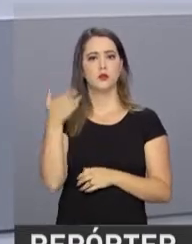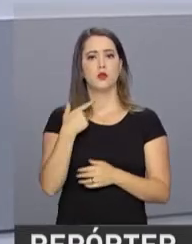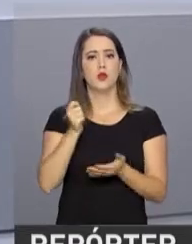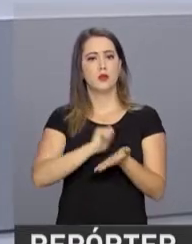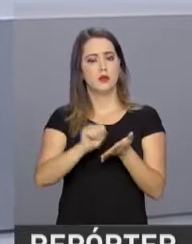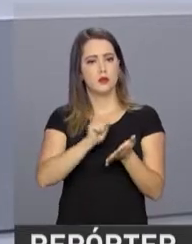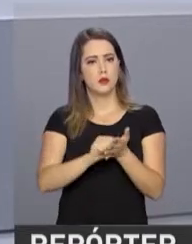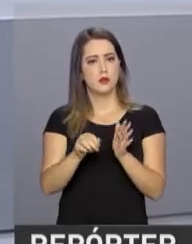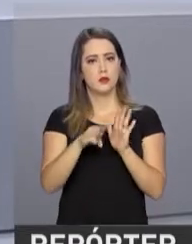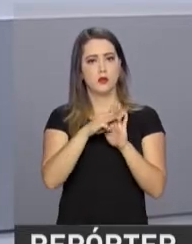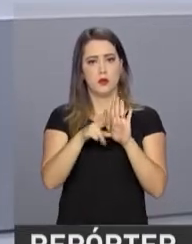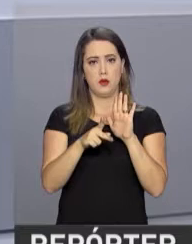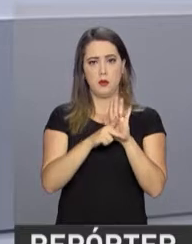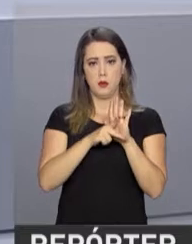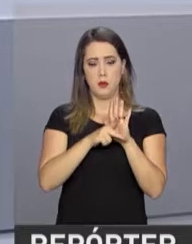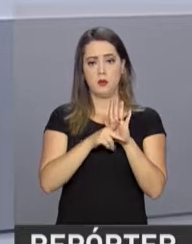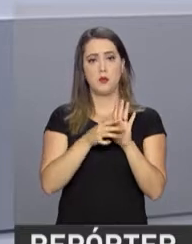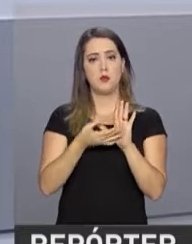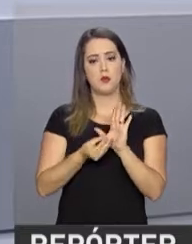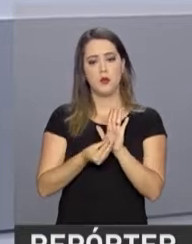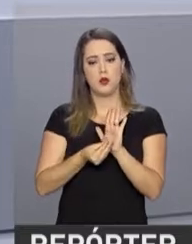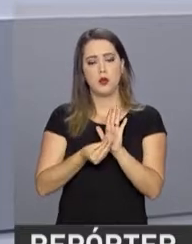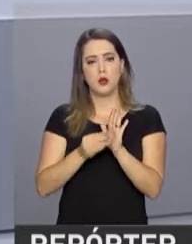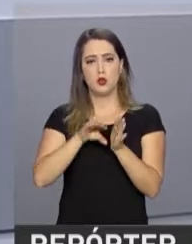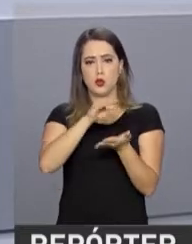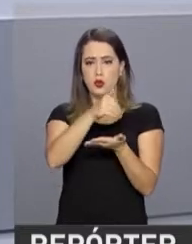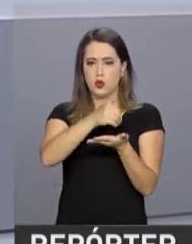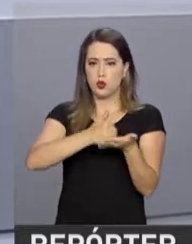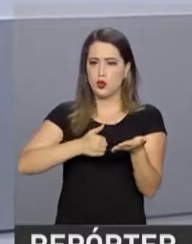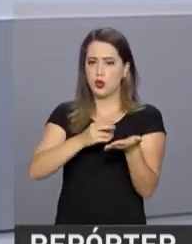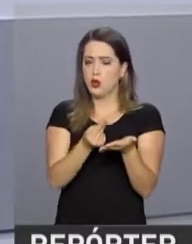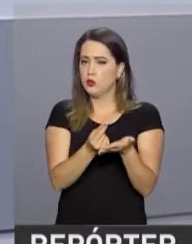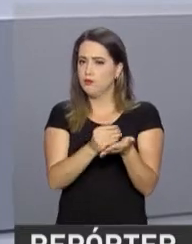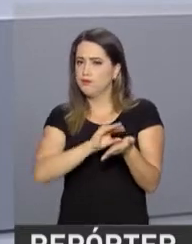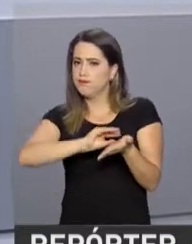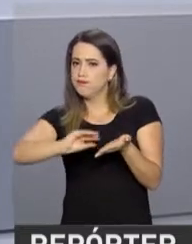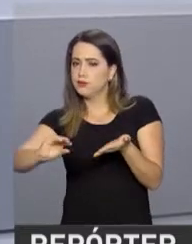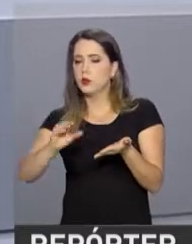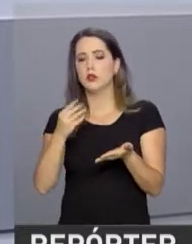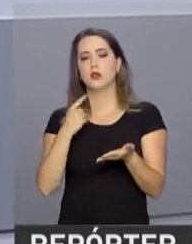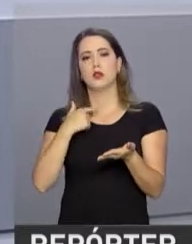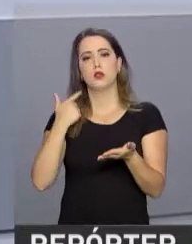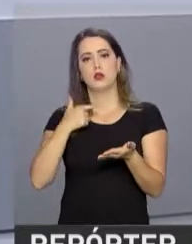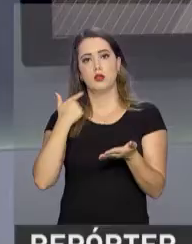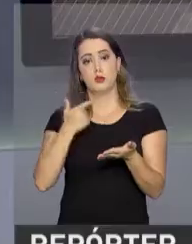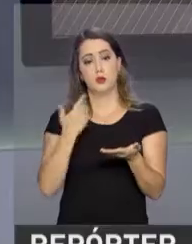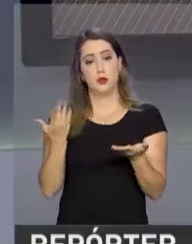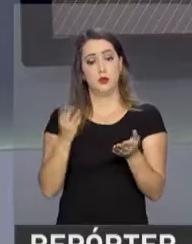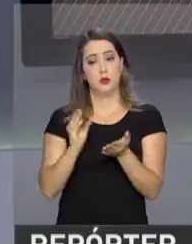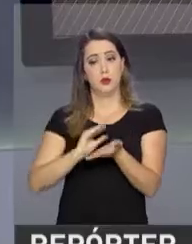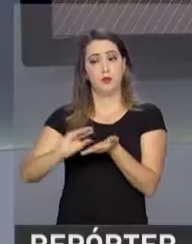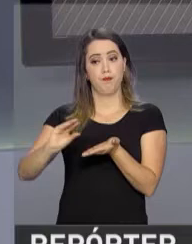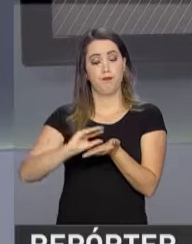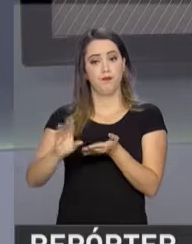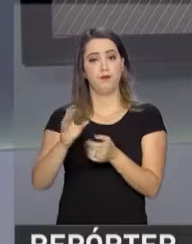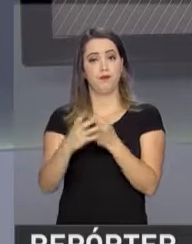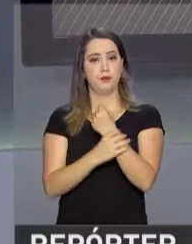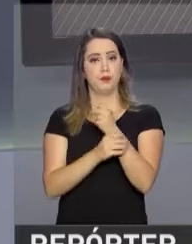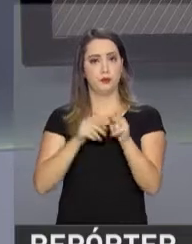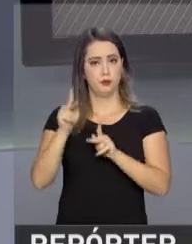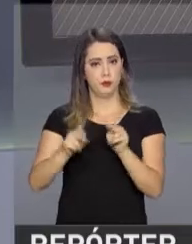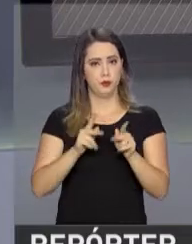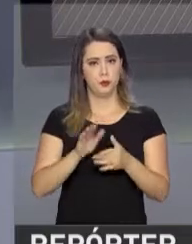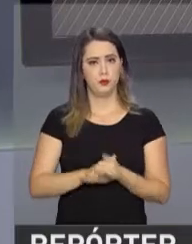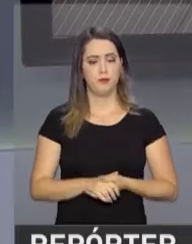assinou medida provisória destinando os recursos da loteria para o orçamento da segurança pública o governo quer